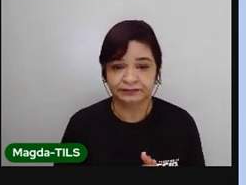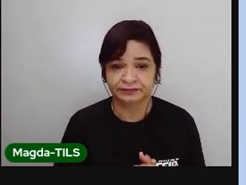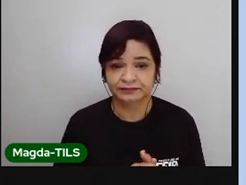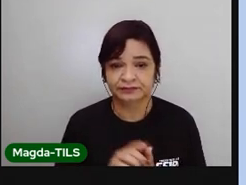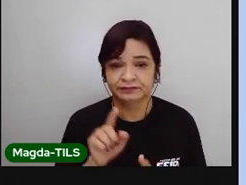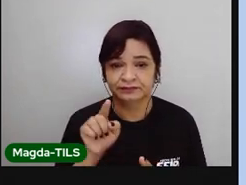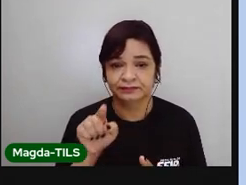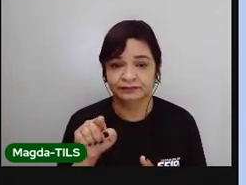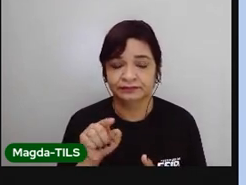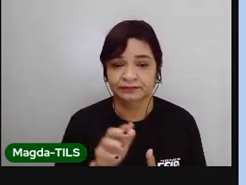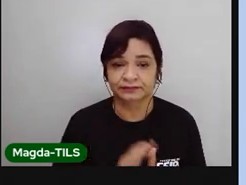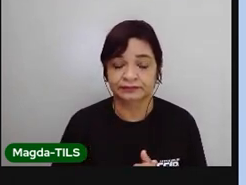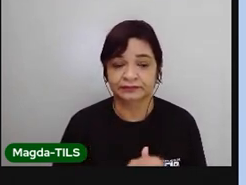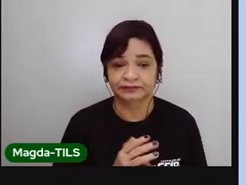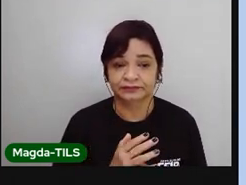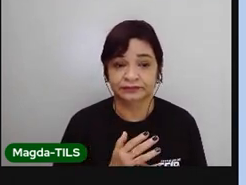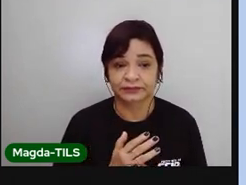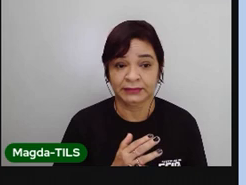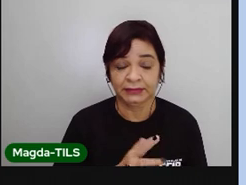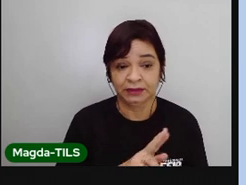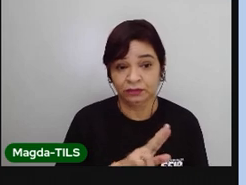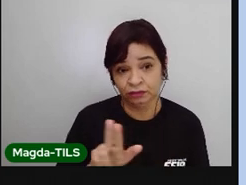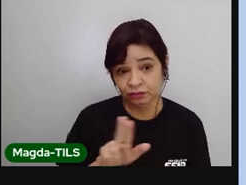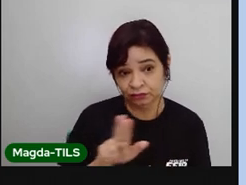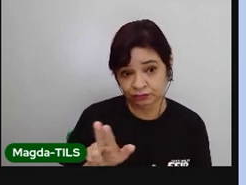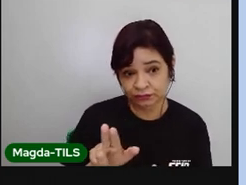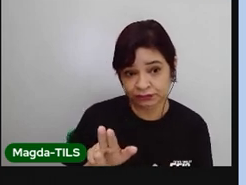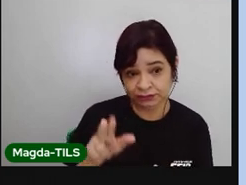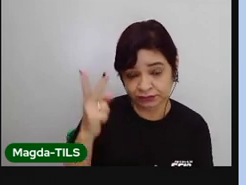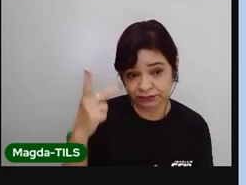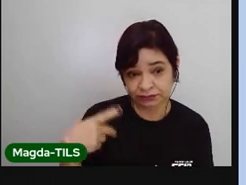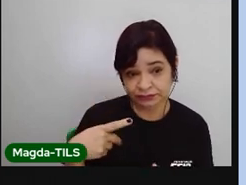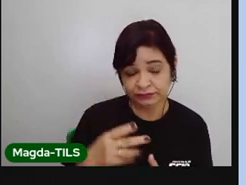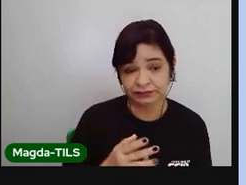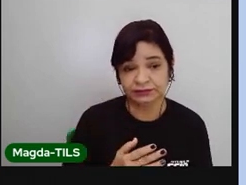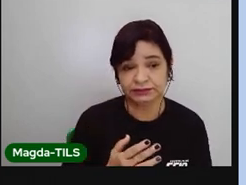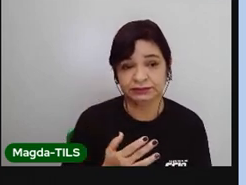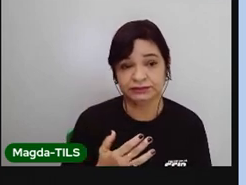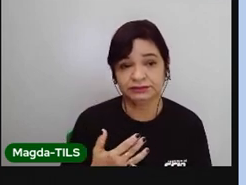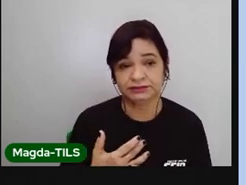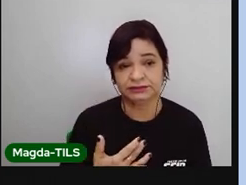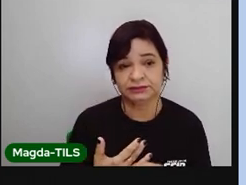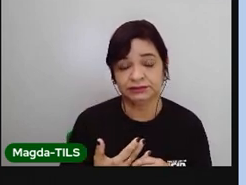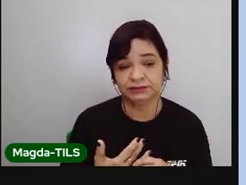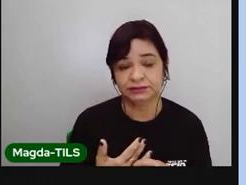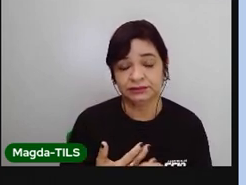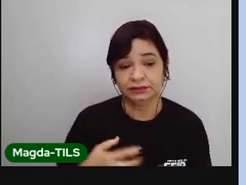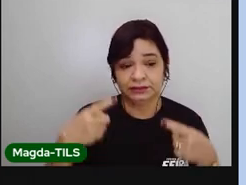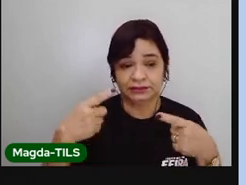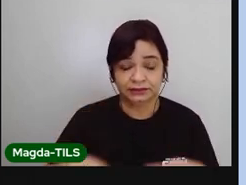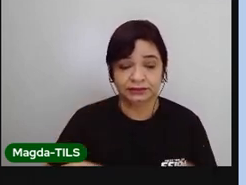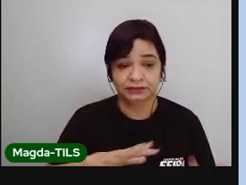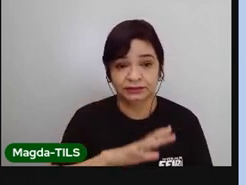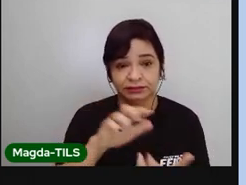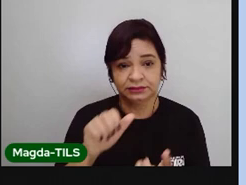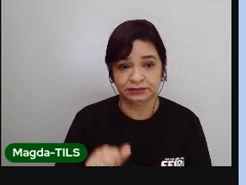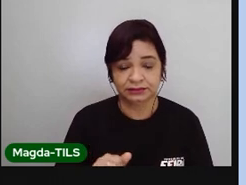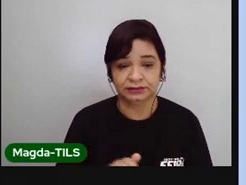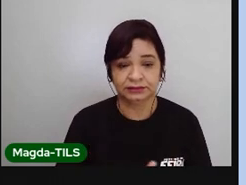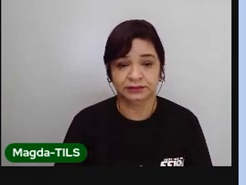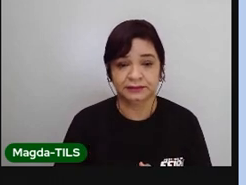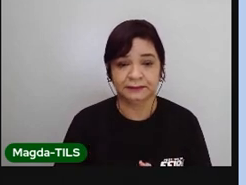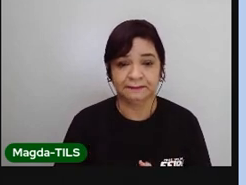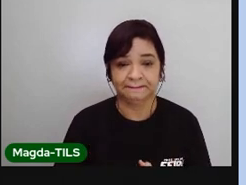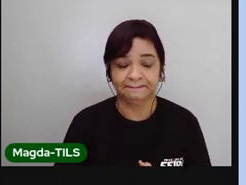para vocês. Vocês vão colocar o nome de vocês primeiro, né? Então, o nome do nosso quiz é Desafio da Terra. Vou colocar aqui o meu só